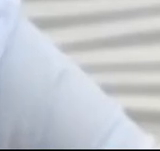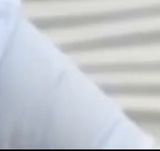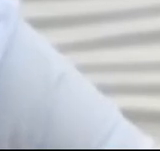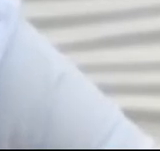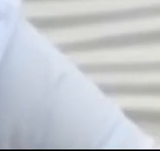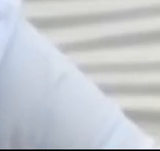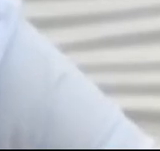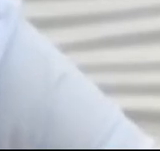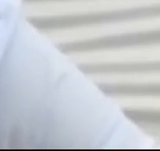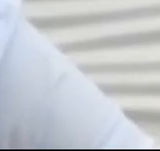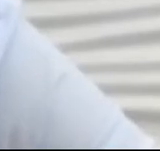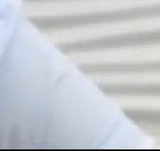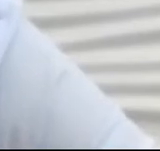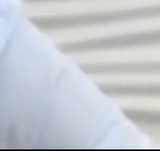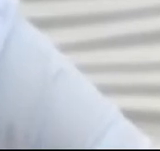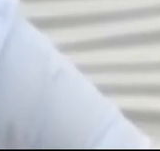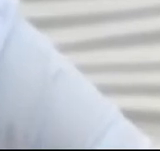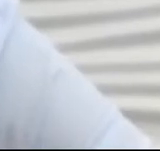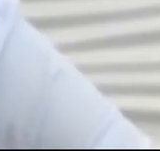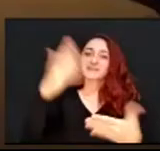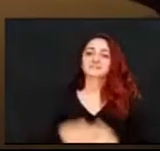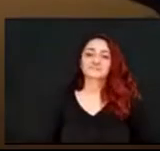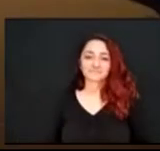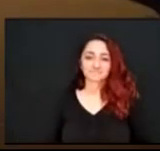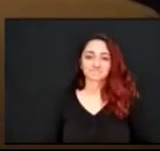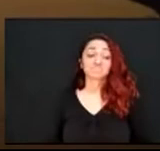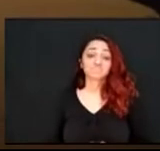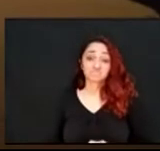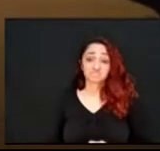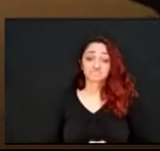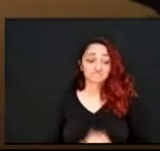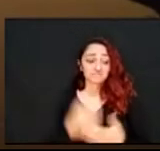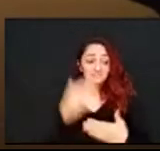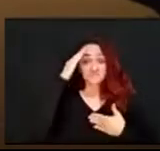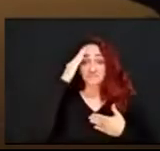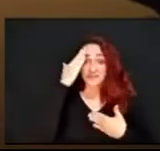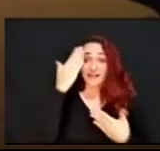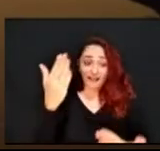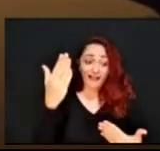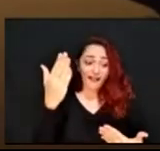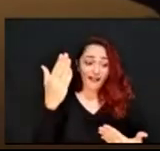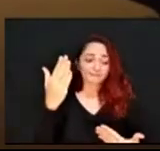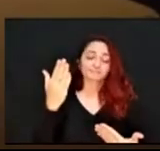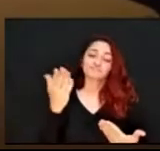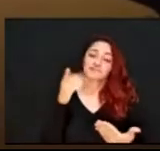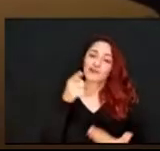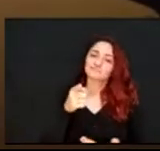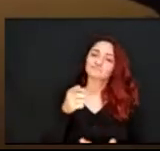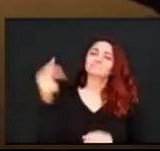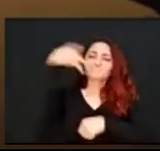Muito obrigado é muito obrigado Stefani é você deu aqui algumas palavras